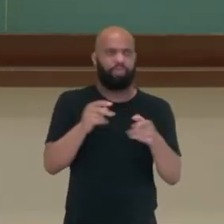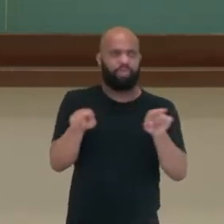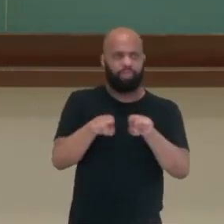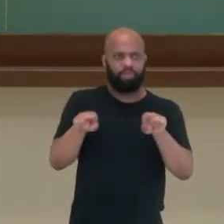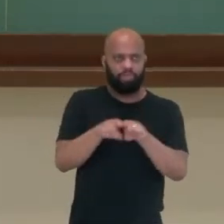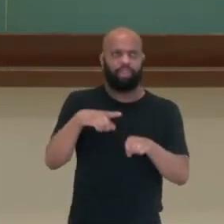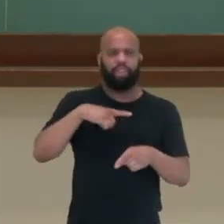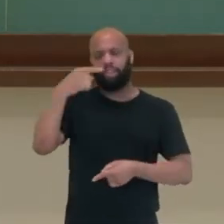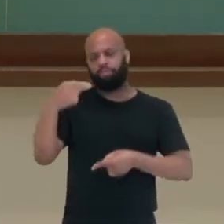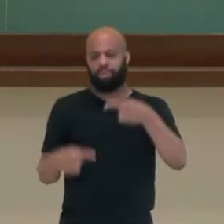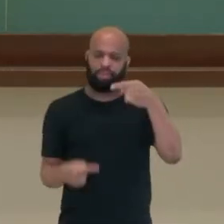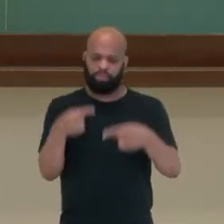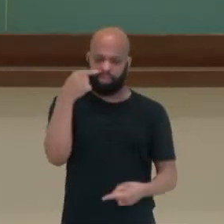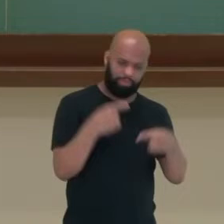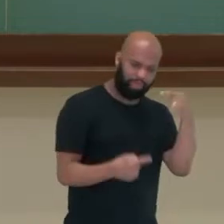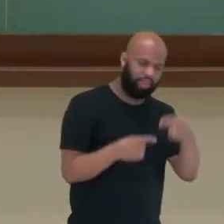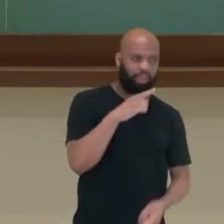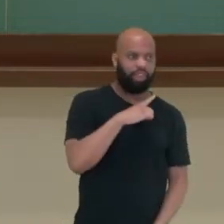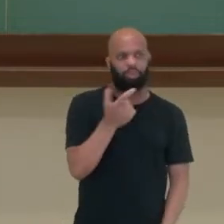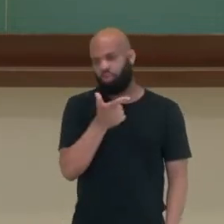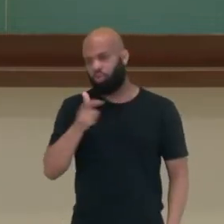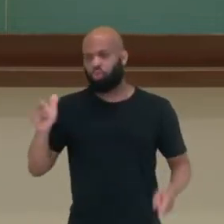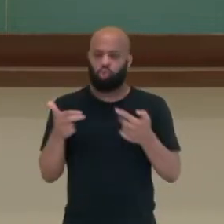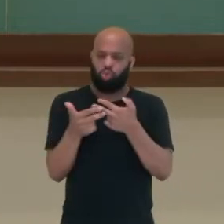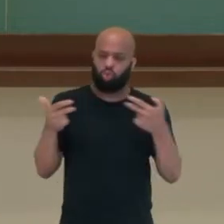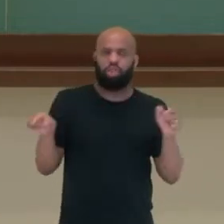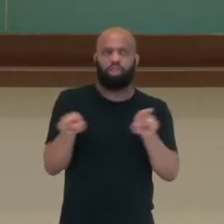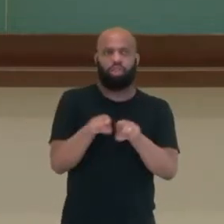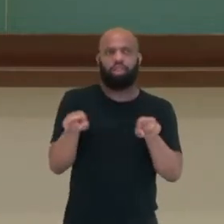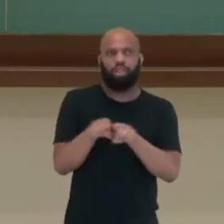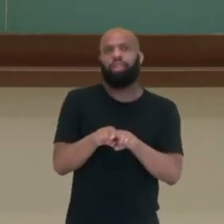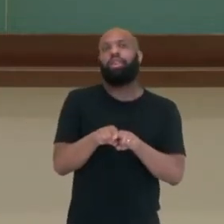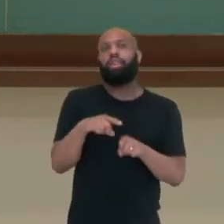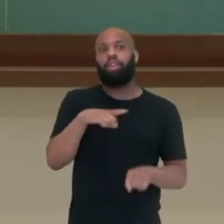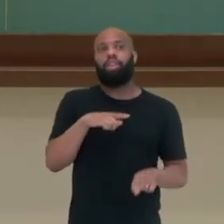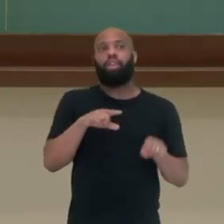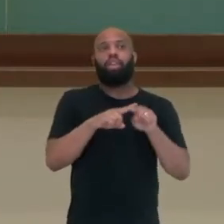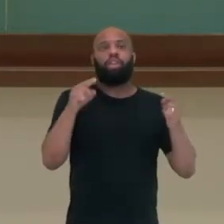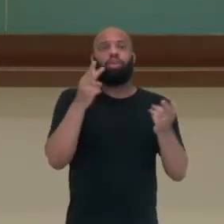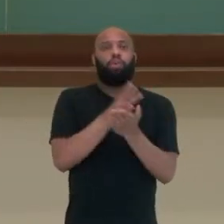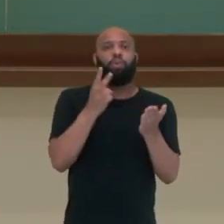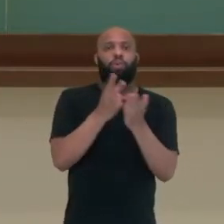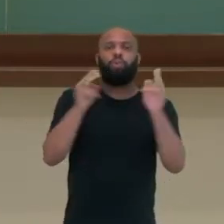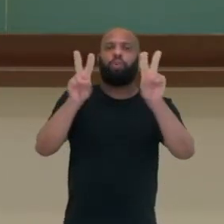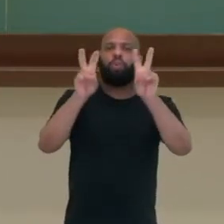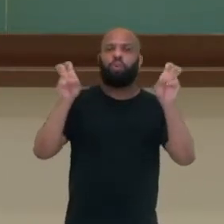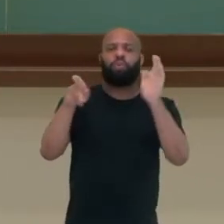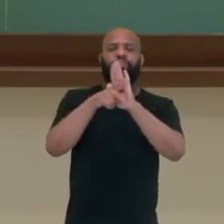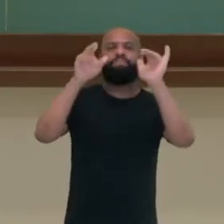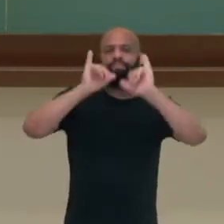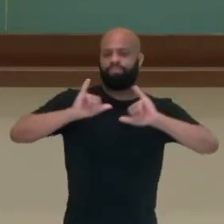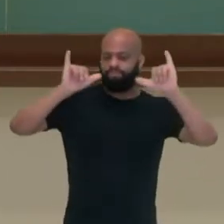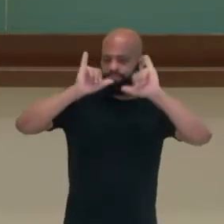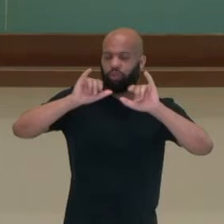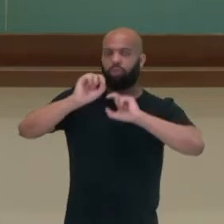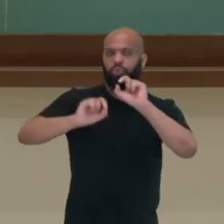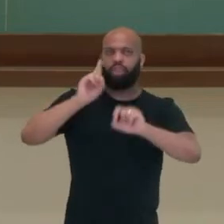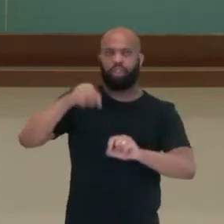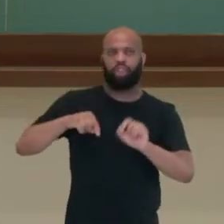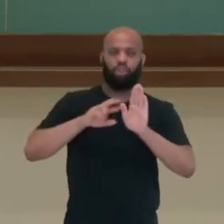discussão. E ela vai entrar numa outra questão, mas mantém o assunto publicidade, vai falar da